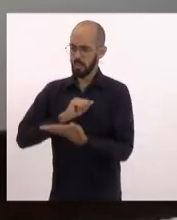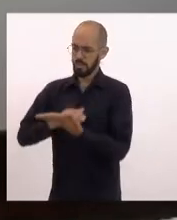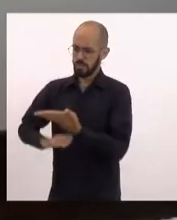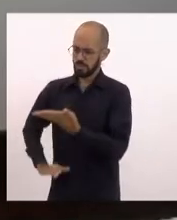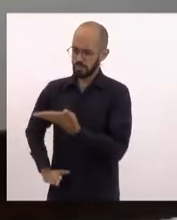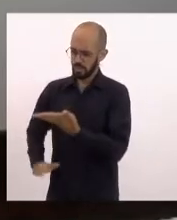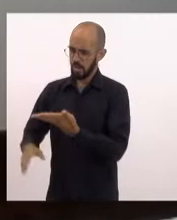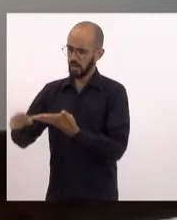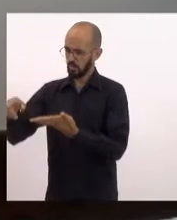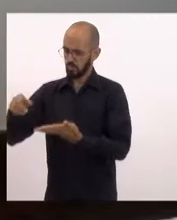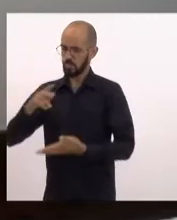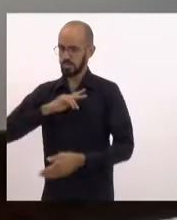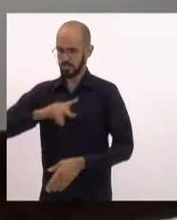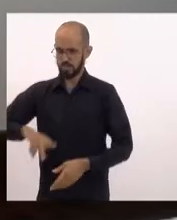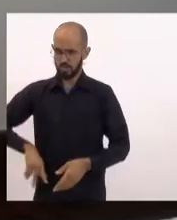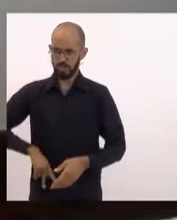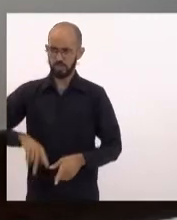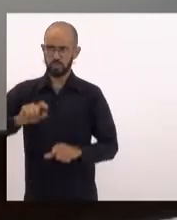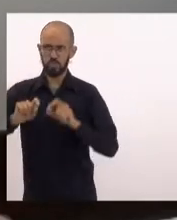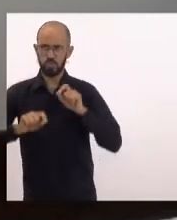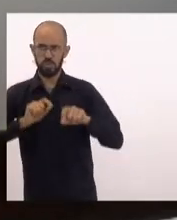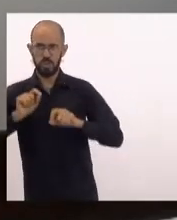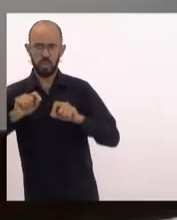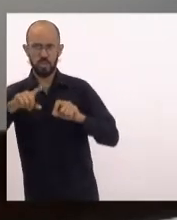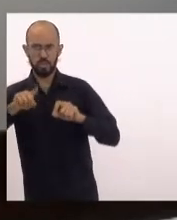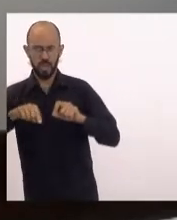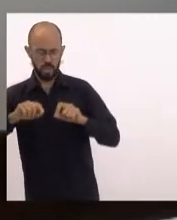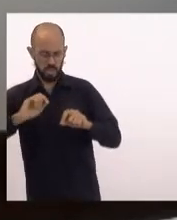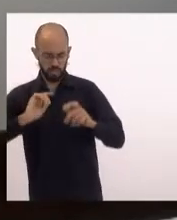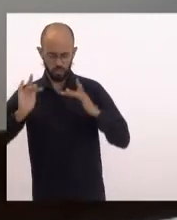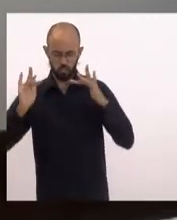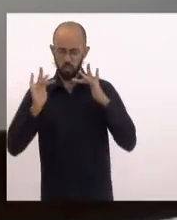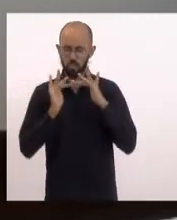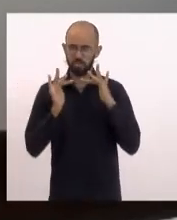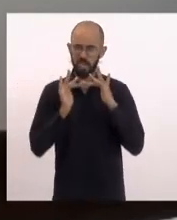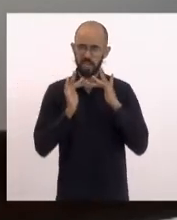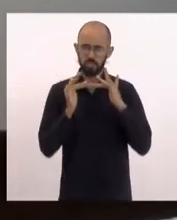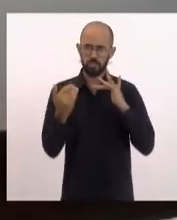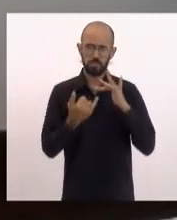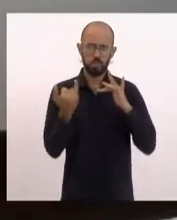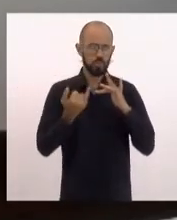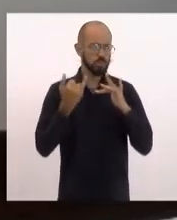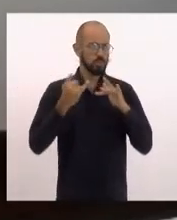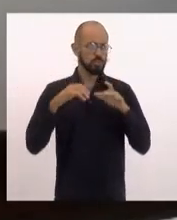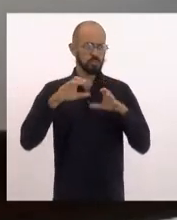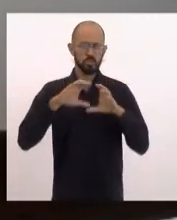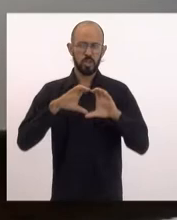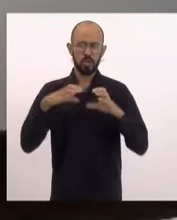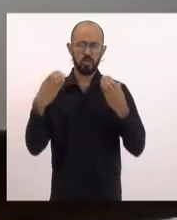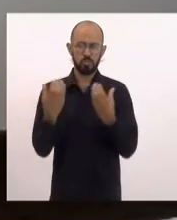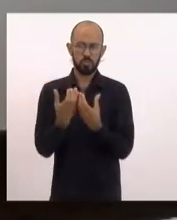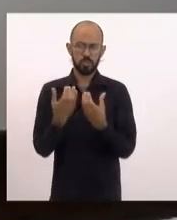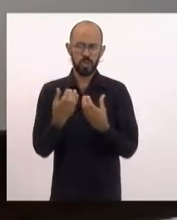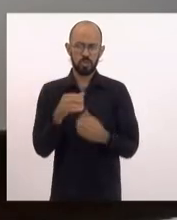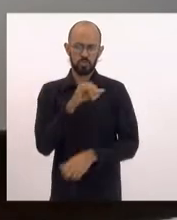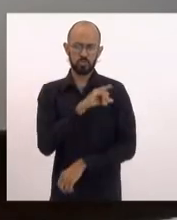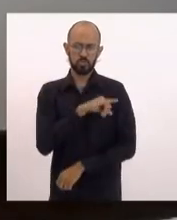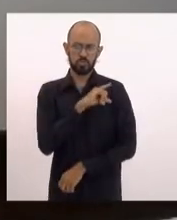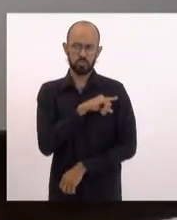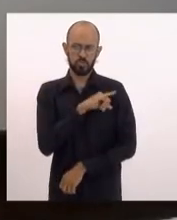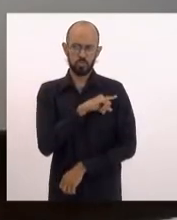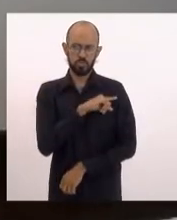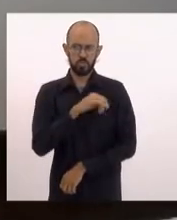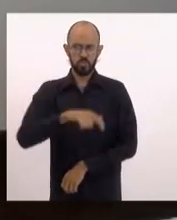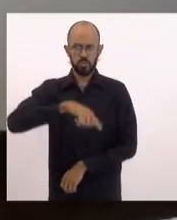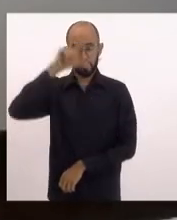Assembleia Legislativa se tornou uma interlocutora muito importante da comunidade científica do Rio de Janeiro. O Luiz Paulo já mencionou hoje, e